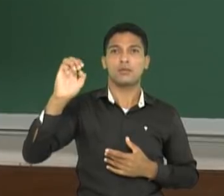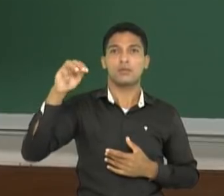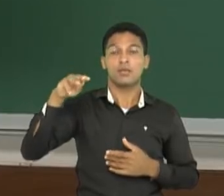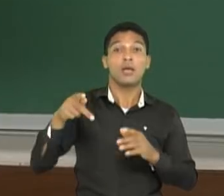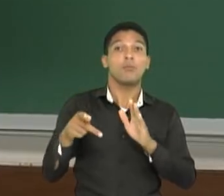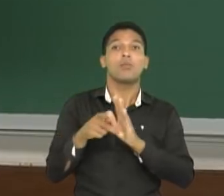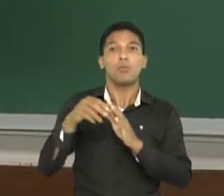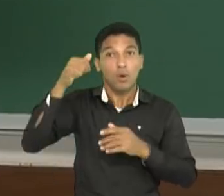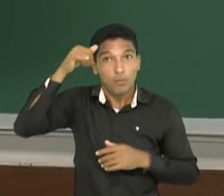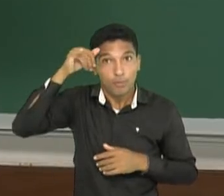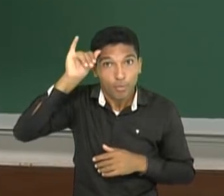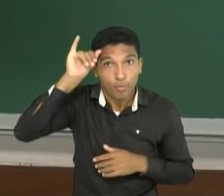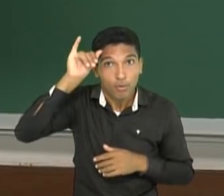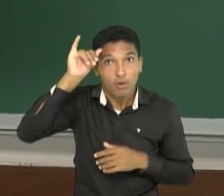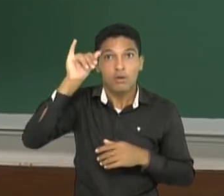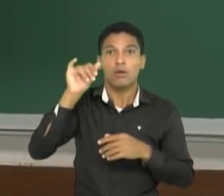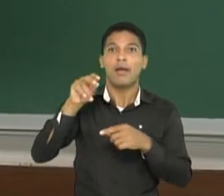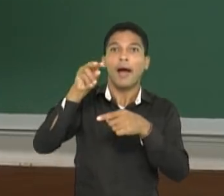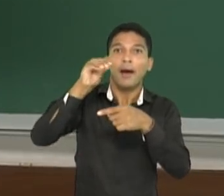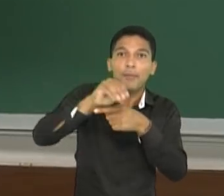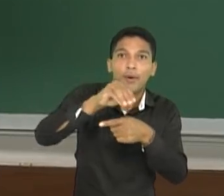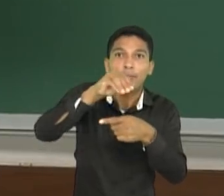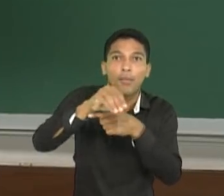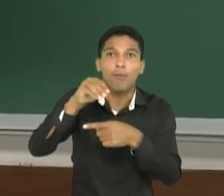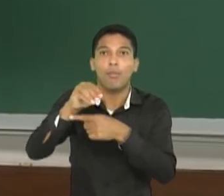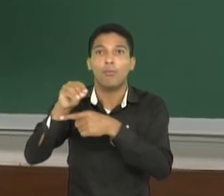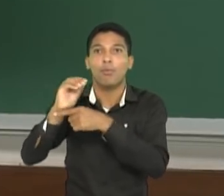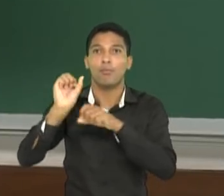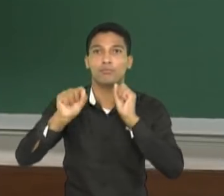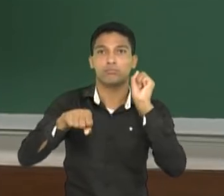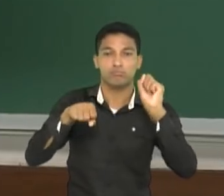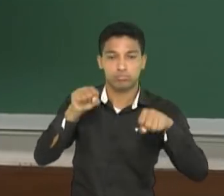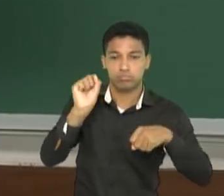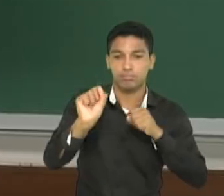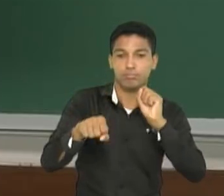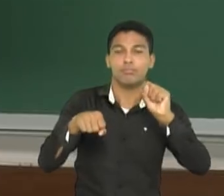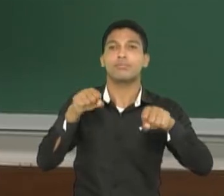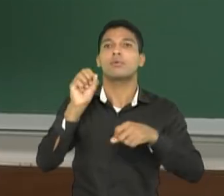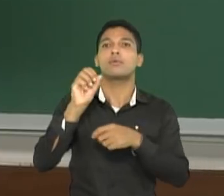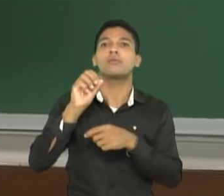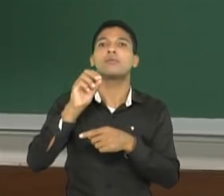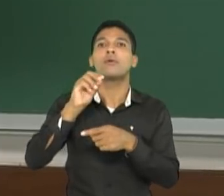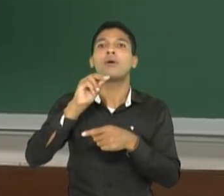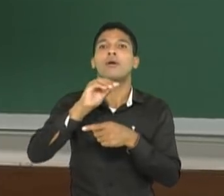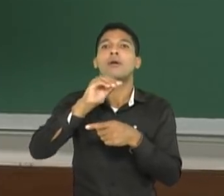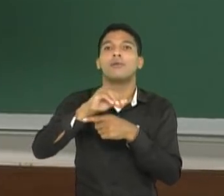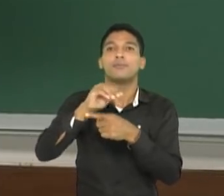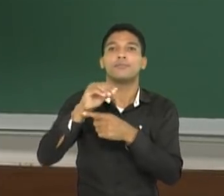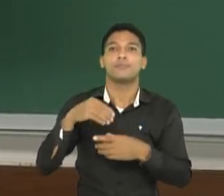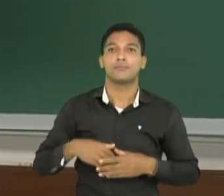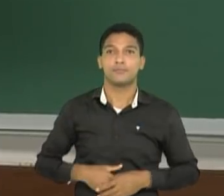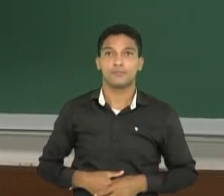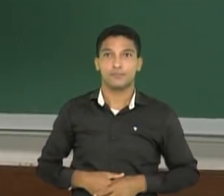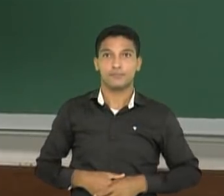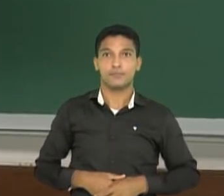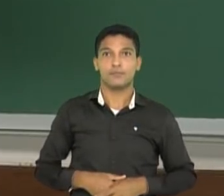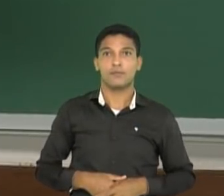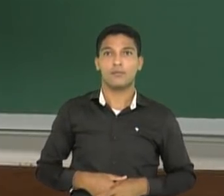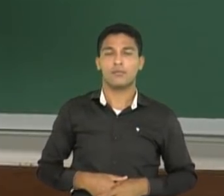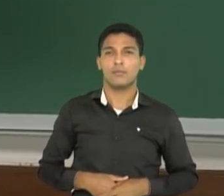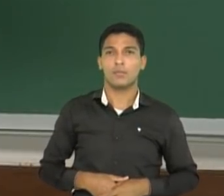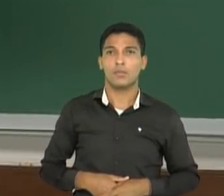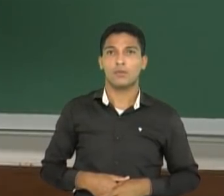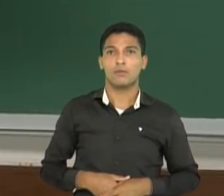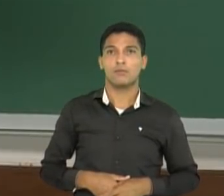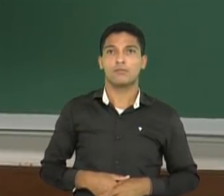norte. Ok, pessoal? Então, um mapa bem bacana para a gente entender ali. E aí, o que que nós vamos ter ali? Cultivo de produtos alimentícios. Como é que